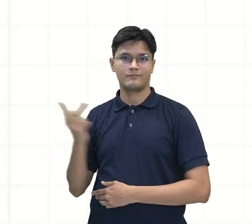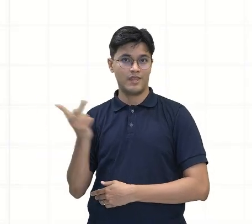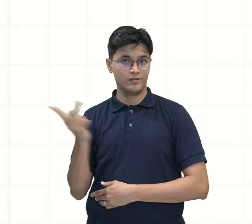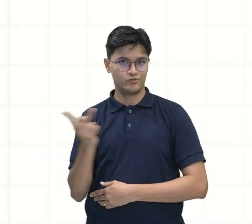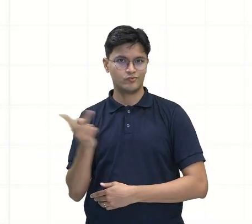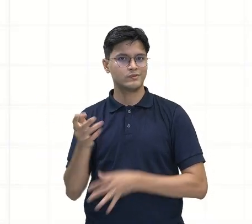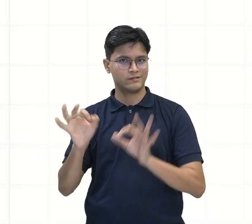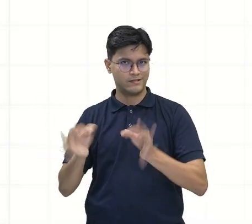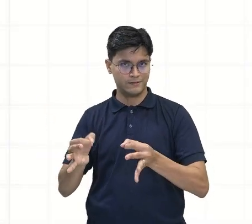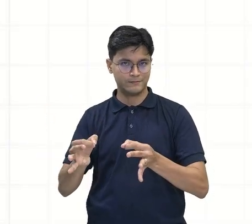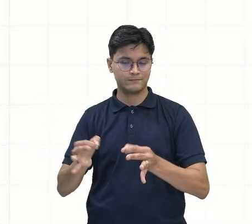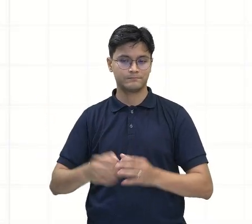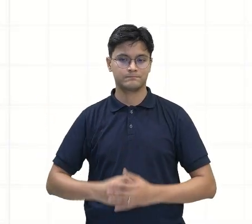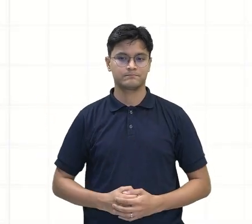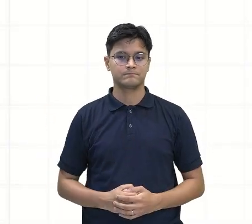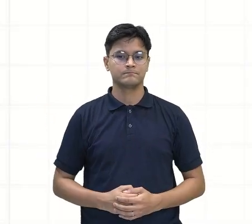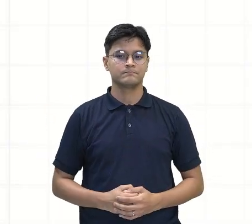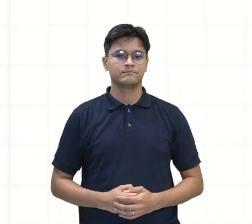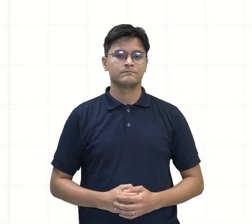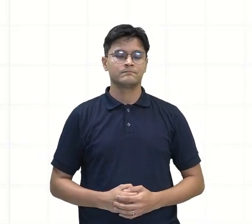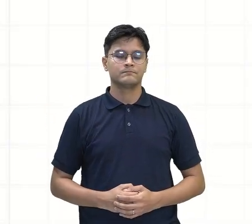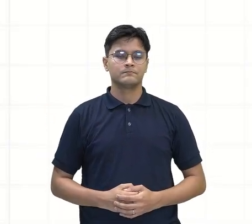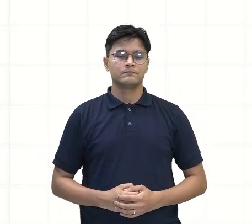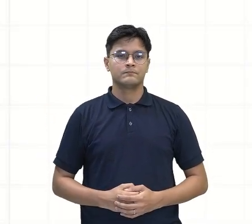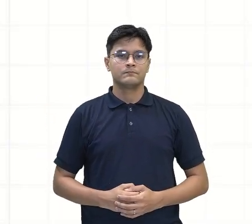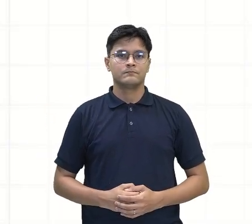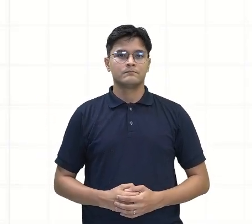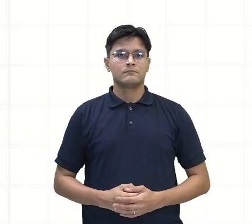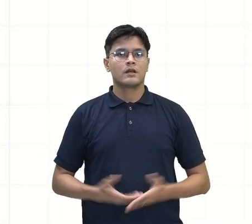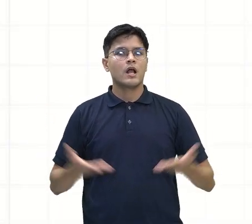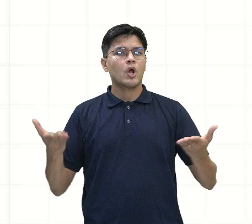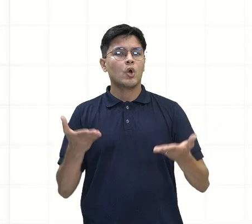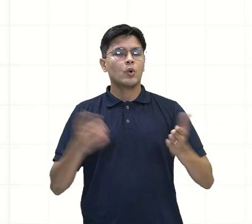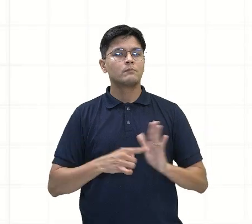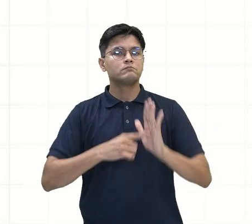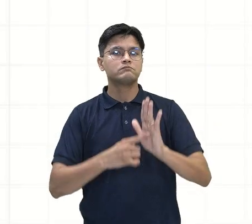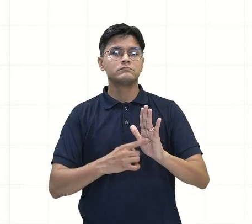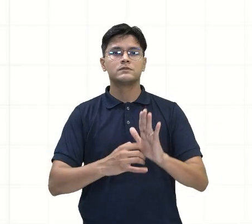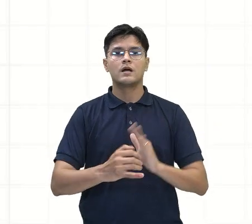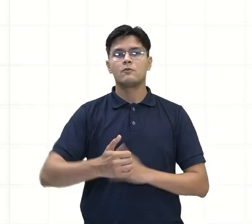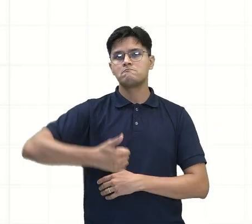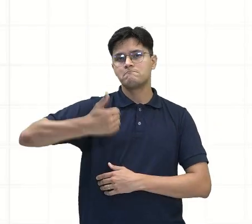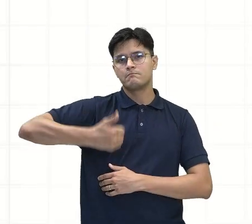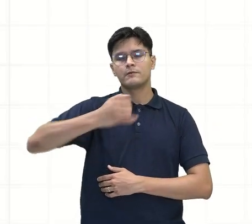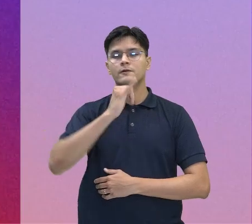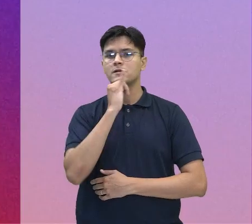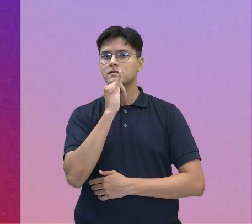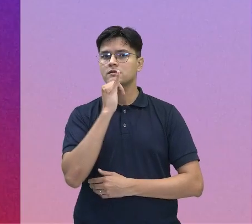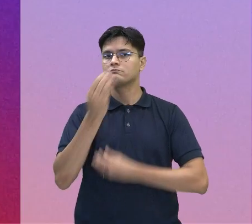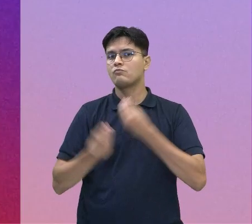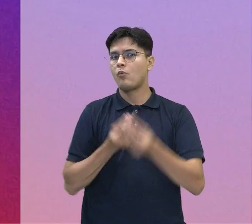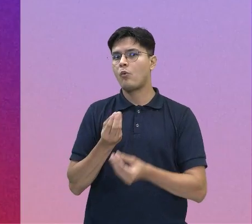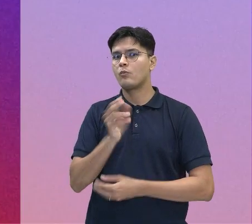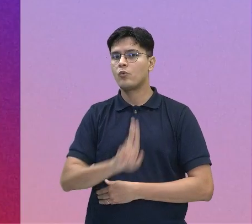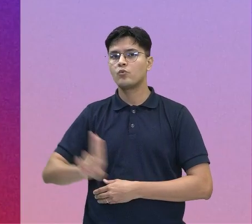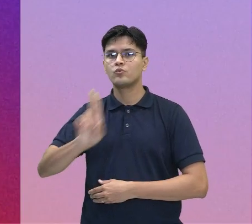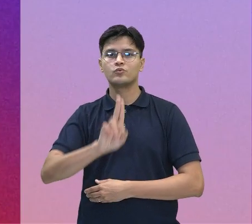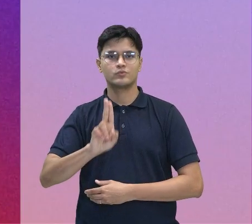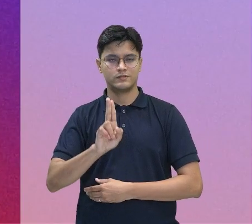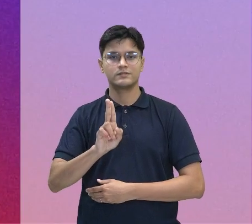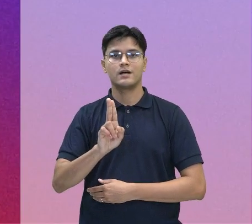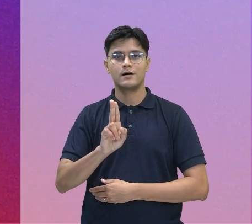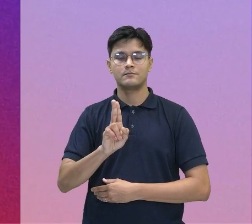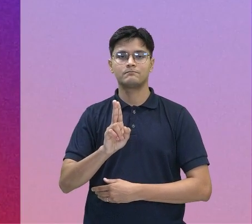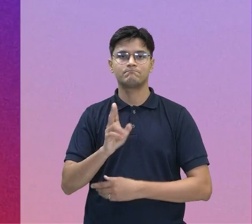B. Bacana? Tranquilo? Vamos então para o primeiro exemplo, para a gente ver como é que a gente pode usar esse